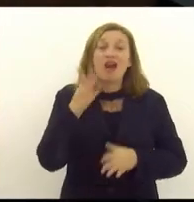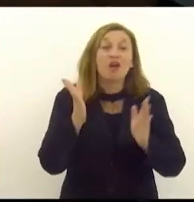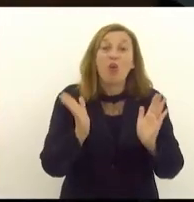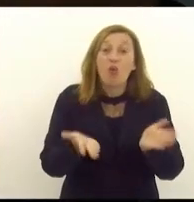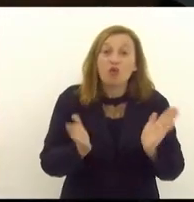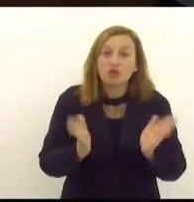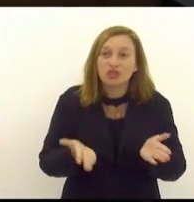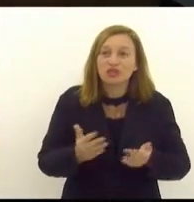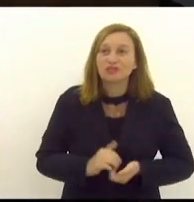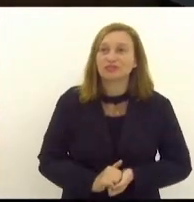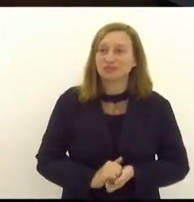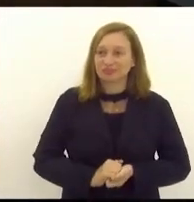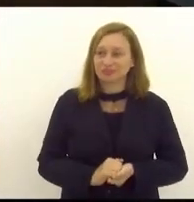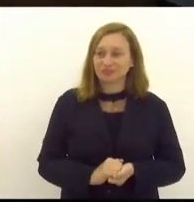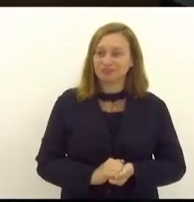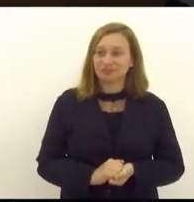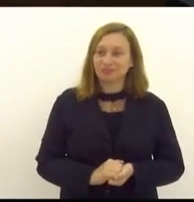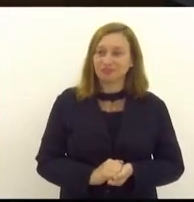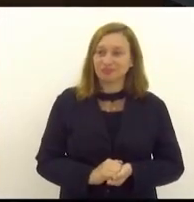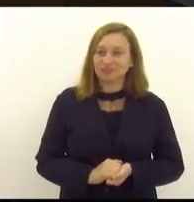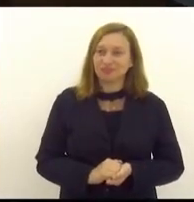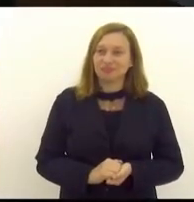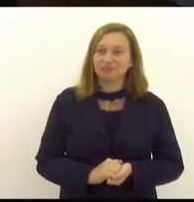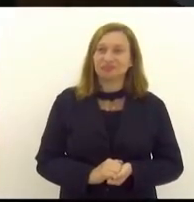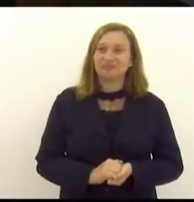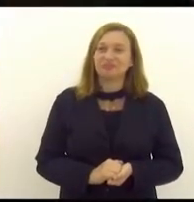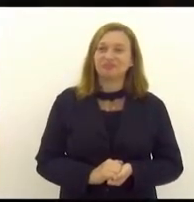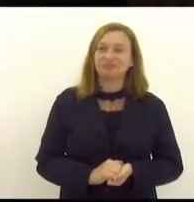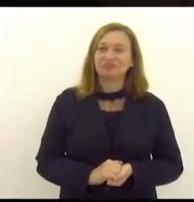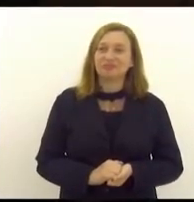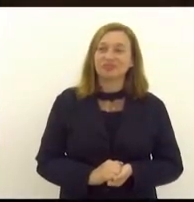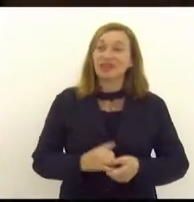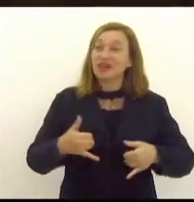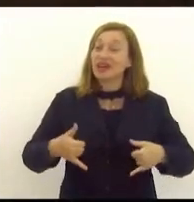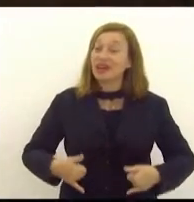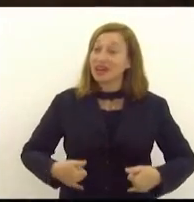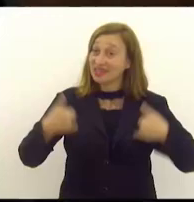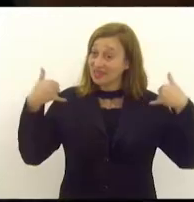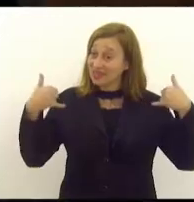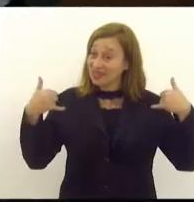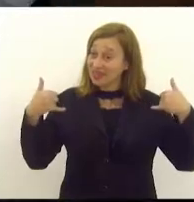hoje está está aniversariando